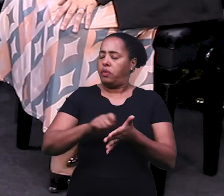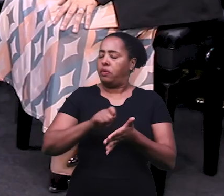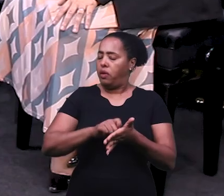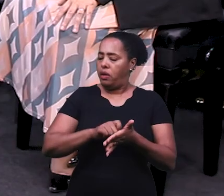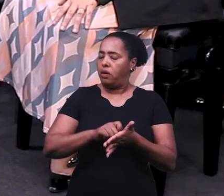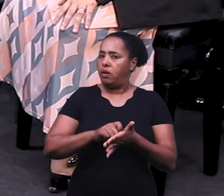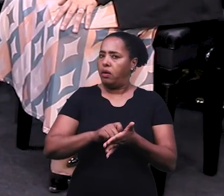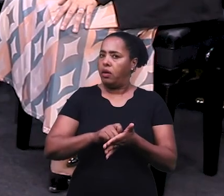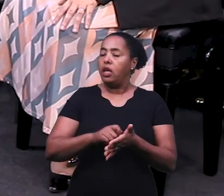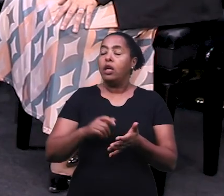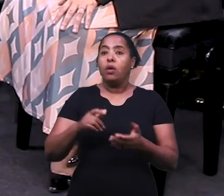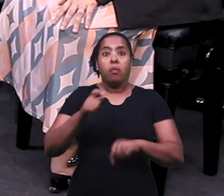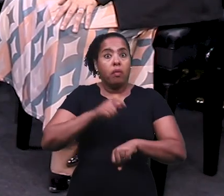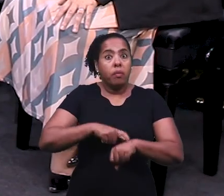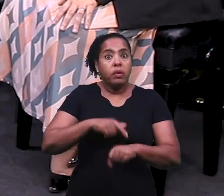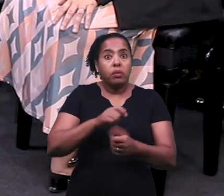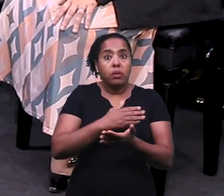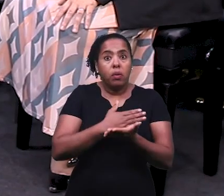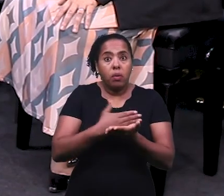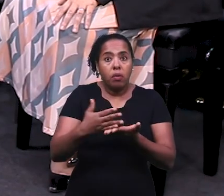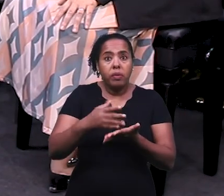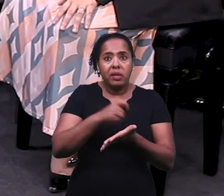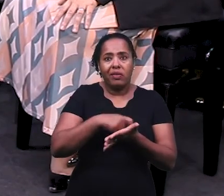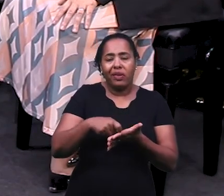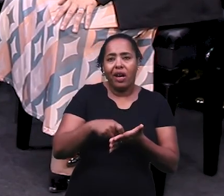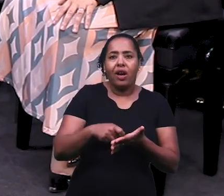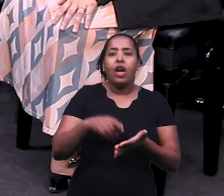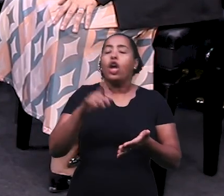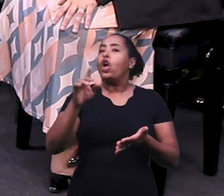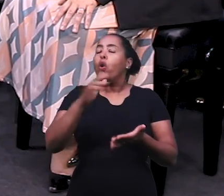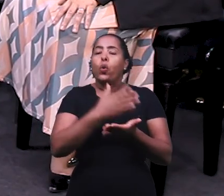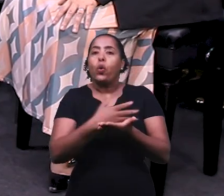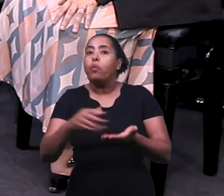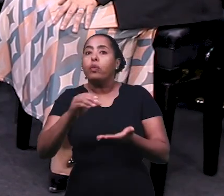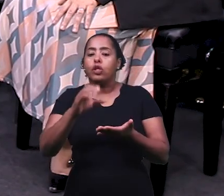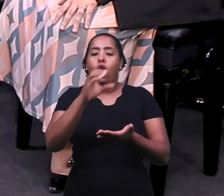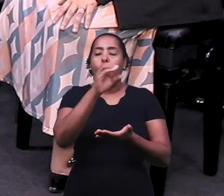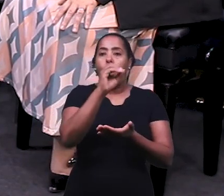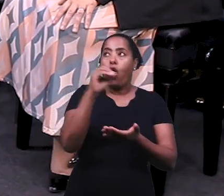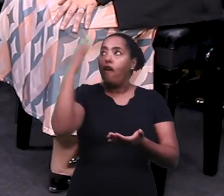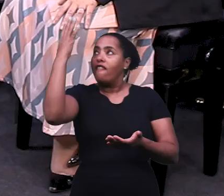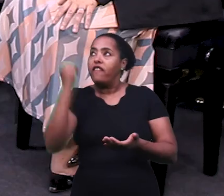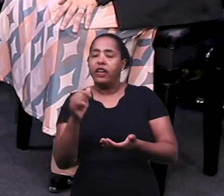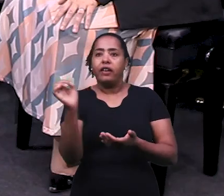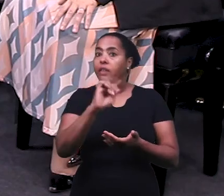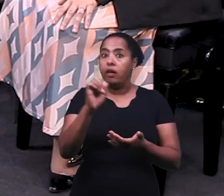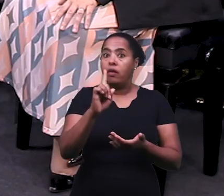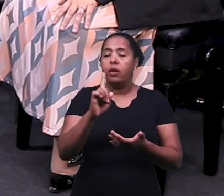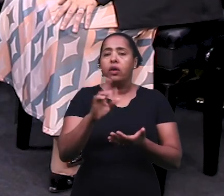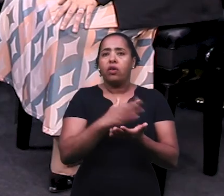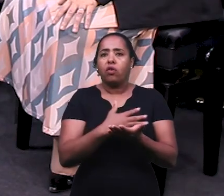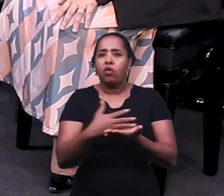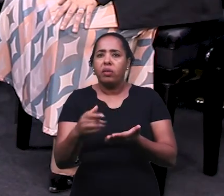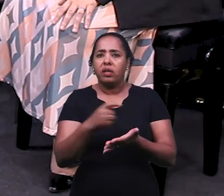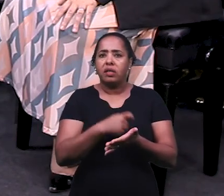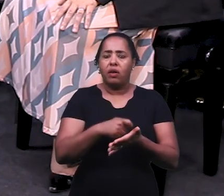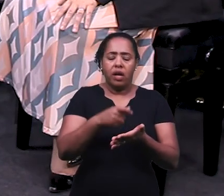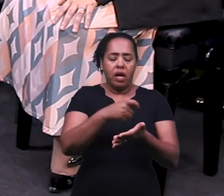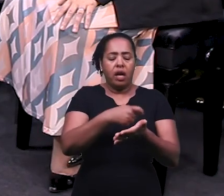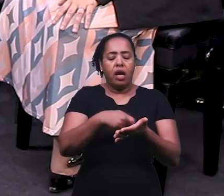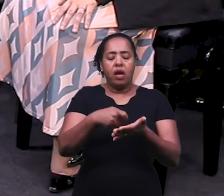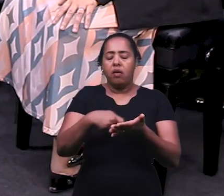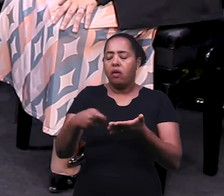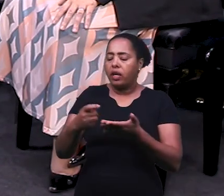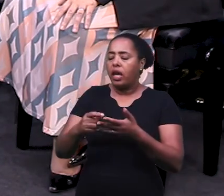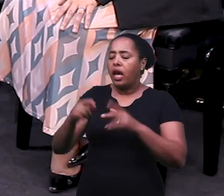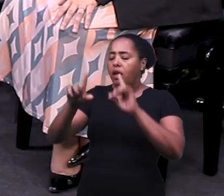orei e falei, Senhor, eu vou escrever. E quando eu comecei a escrever, o engraçado é que eu não comecei a escrever, ó venha.